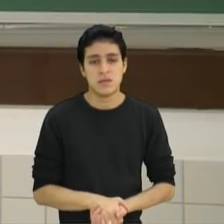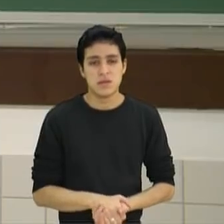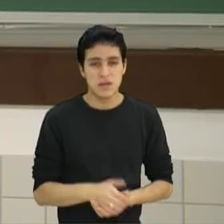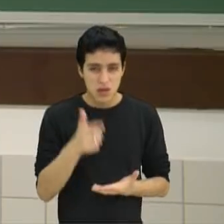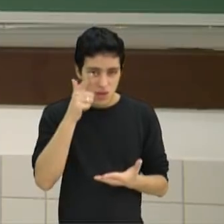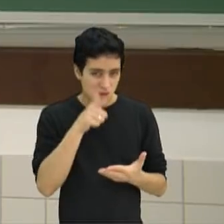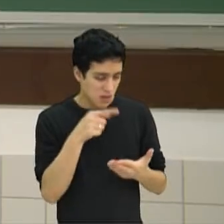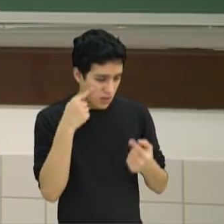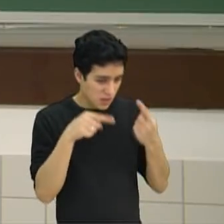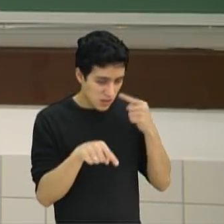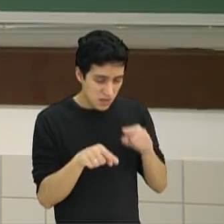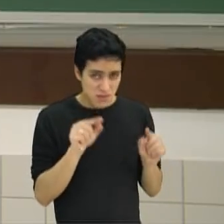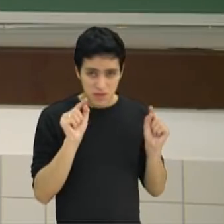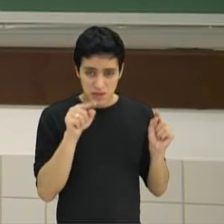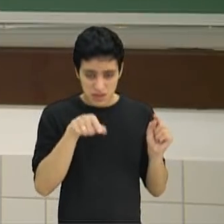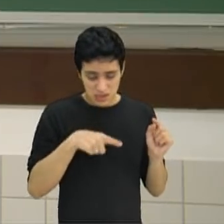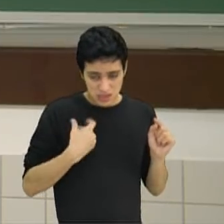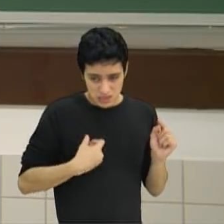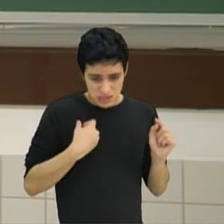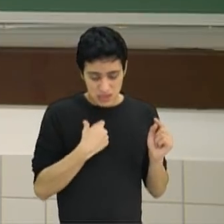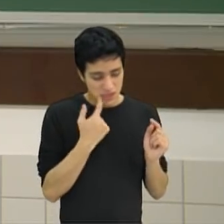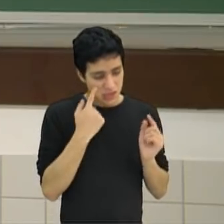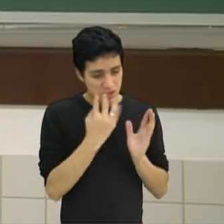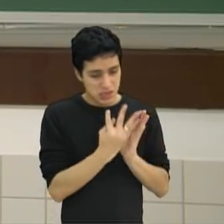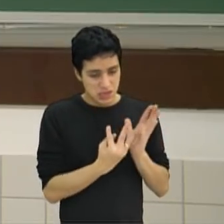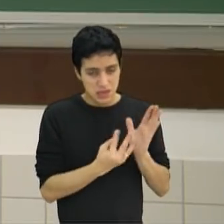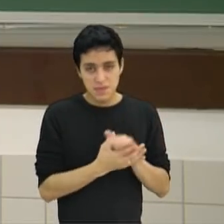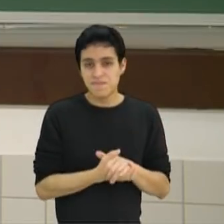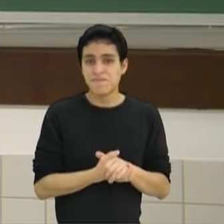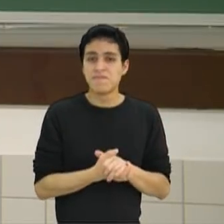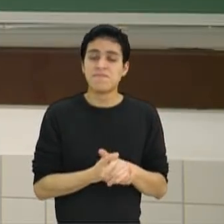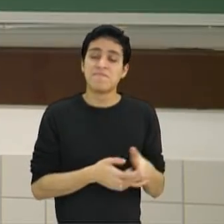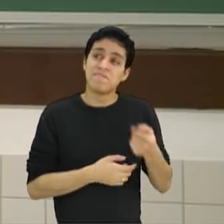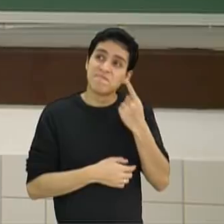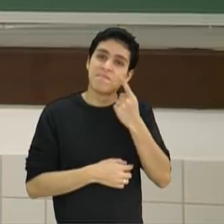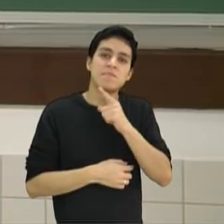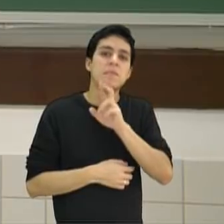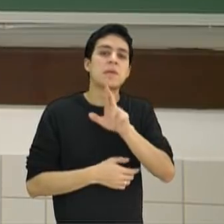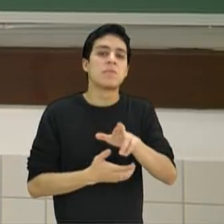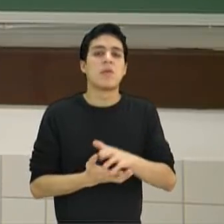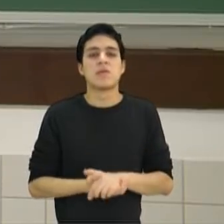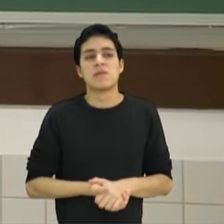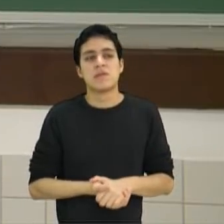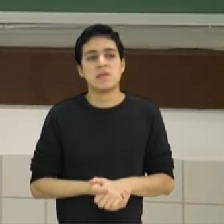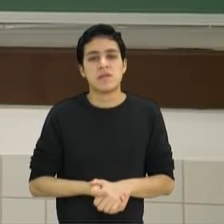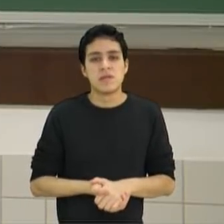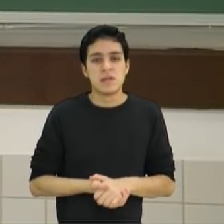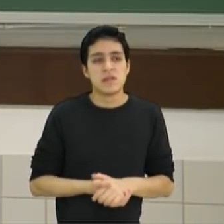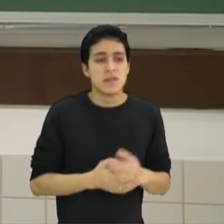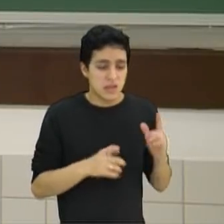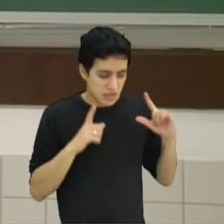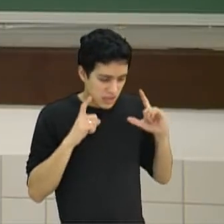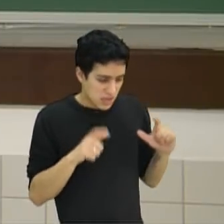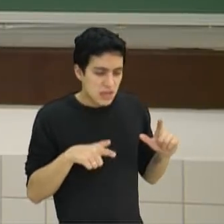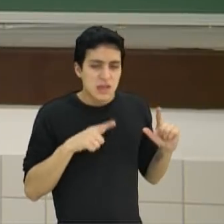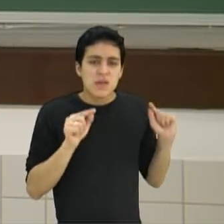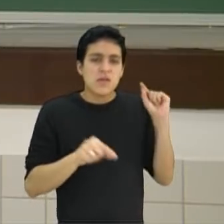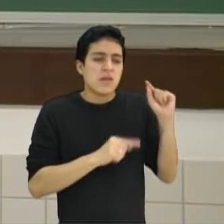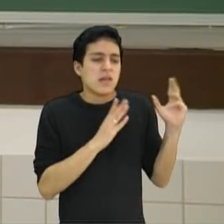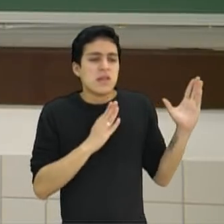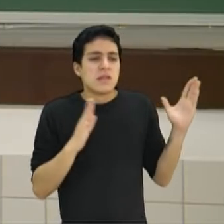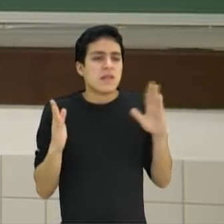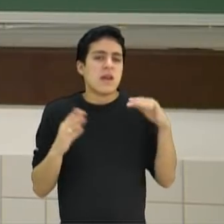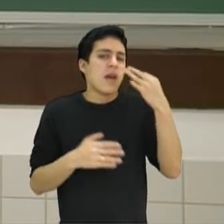Conseguiu identificar o que está presente nesse trecho? Veja só a resposta. Nesse trecho, nós temos uma